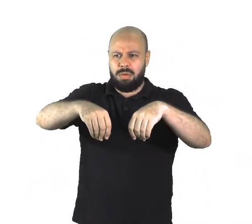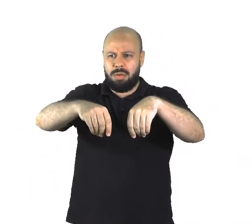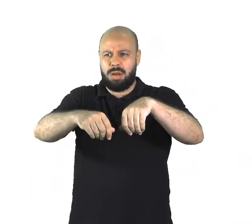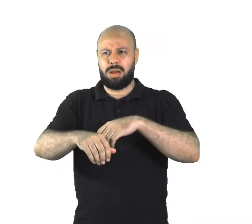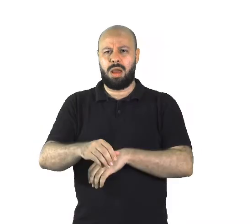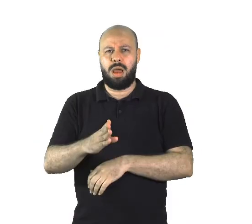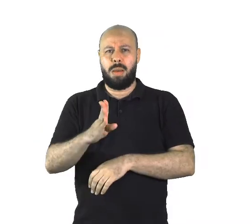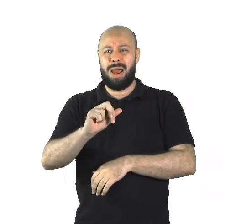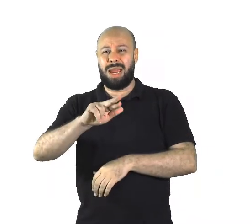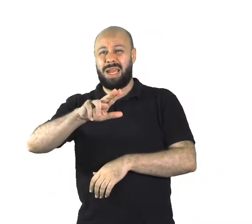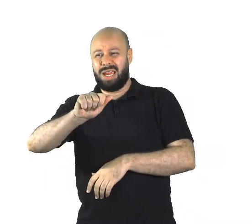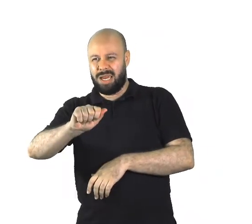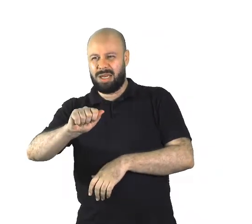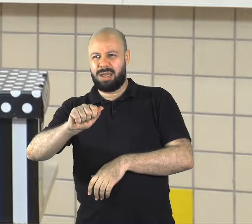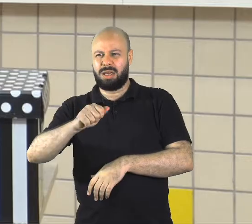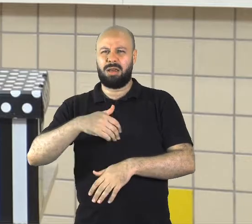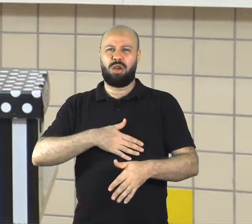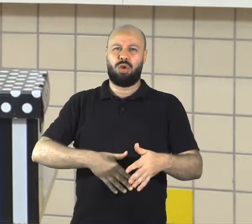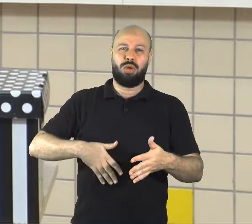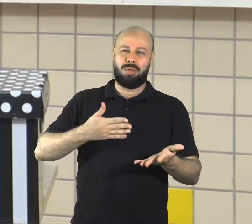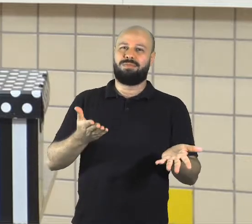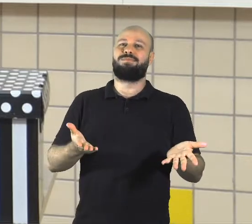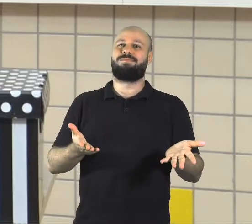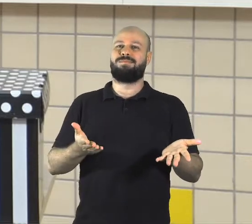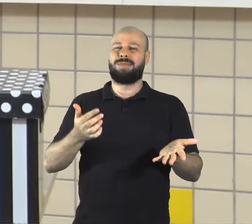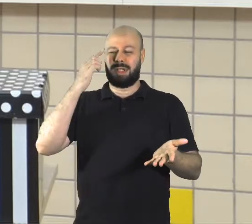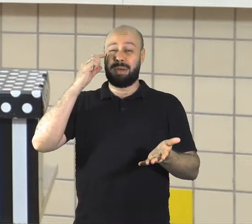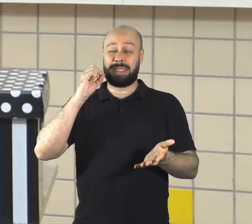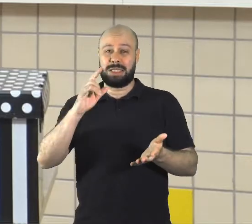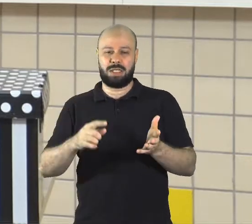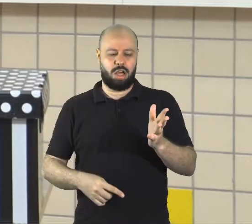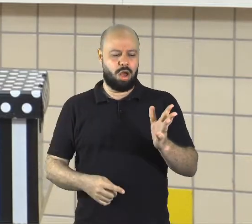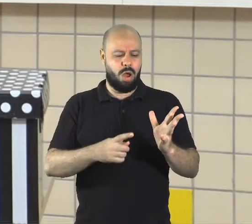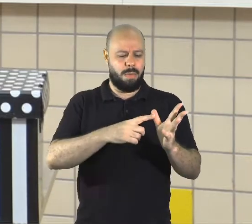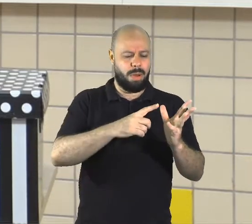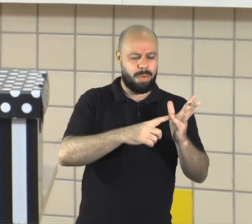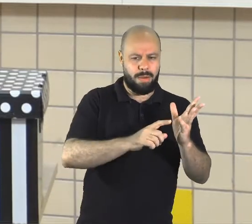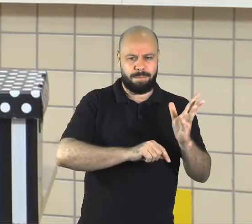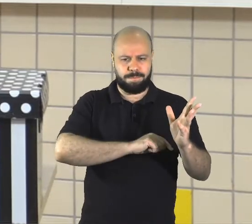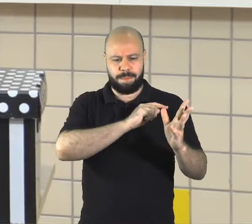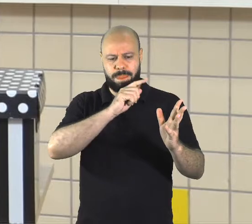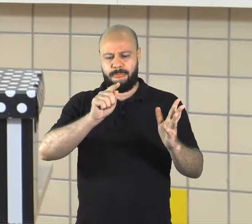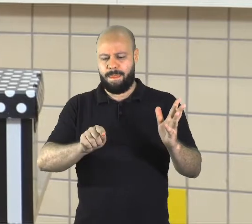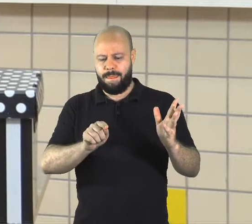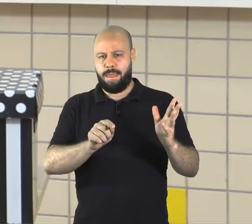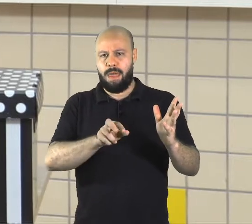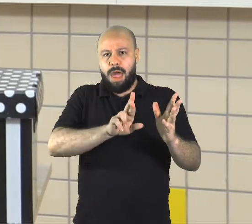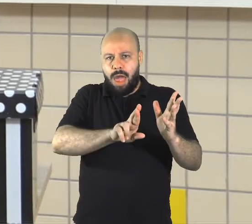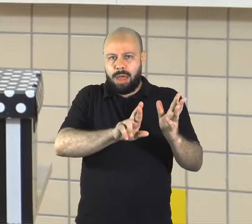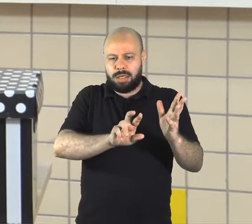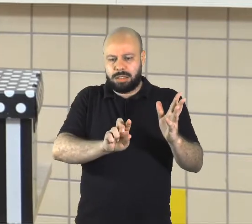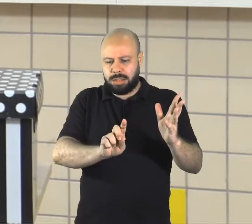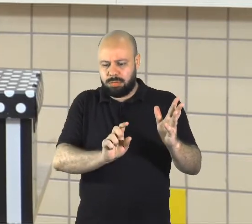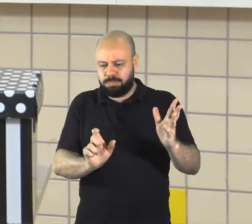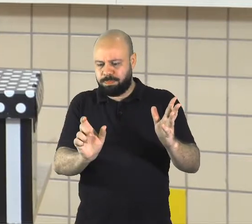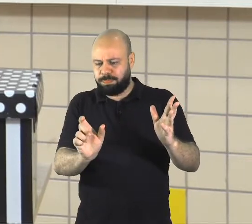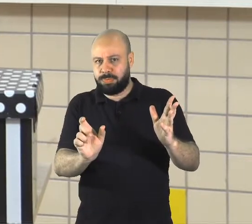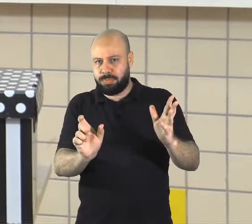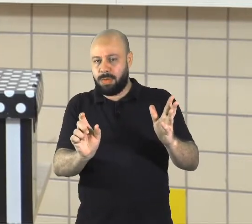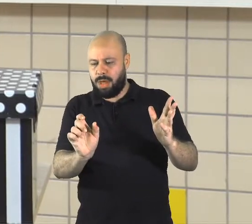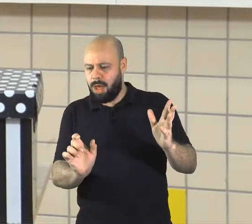ele está, gente, sozinho, no meio de duas vogais, ele não tem força. Que são duas crianças levadas, dando problema